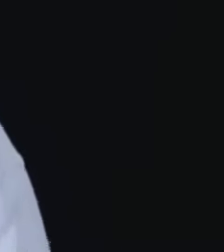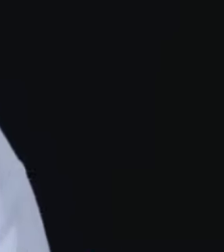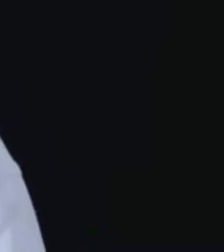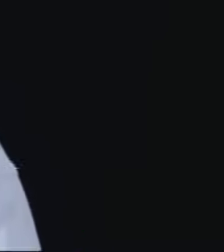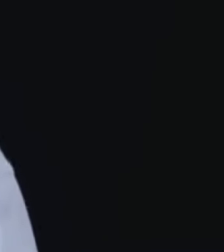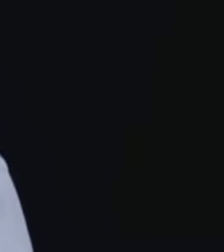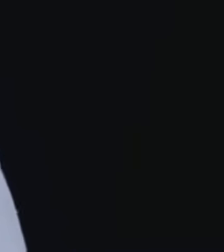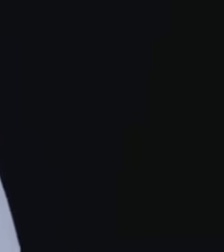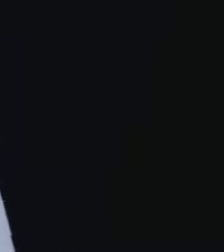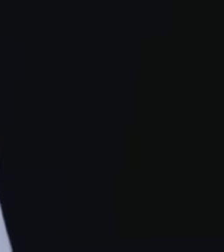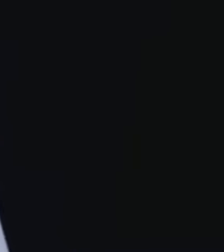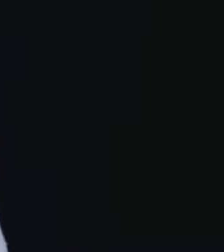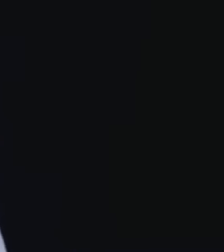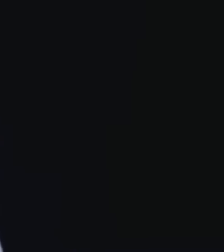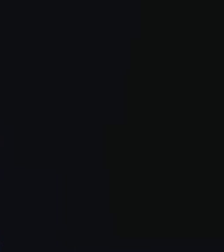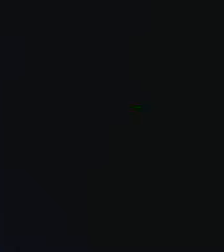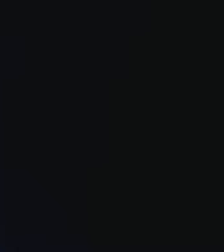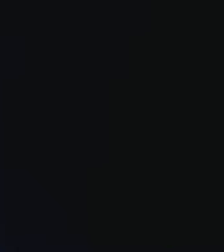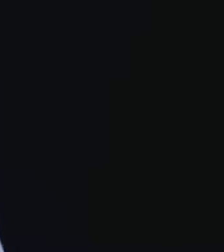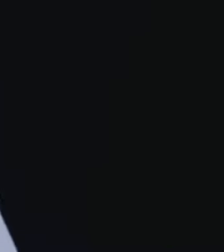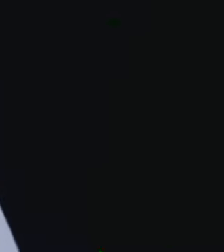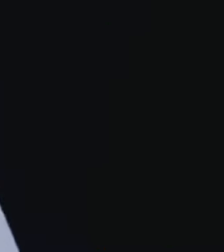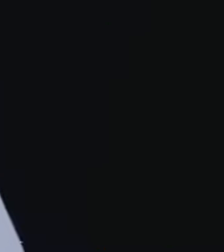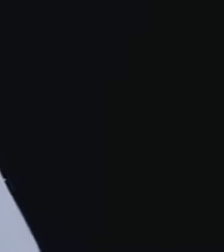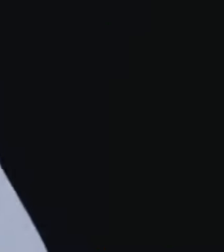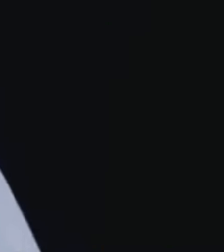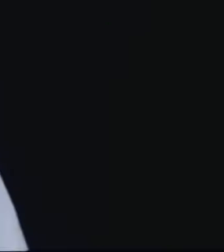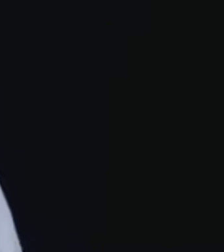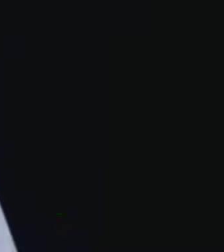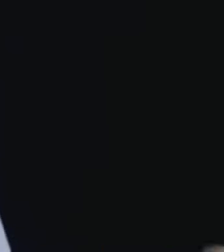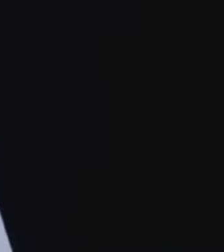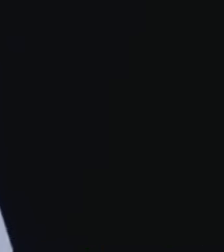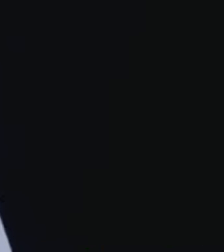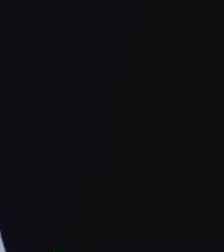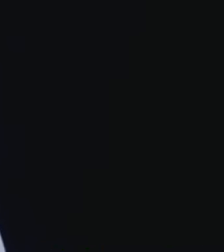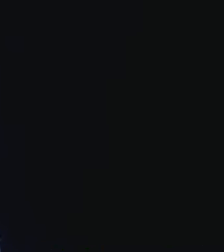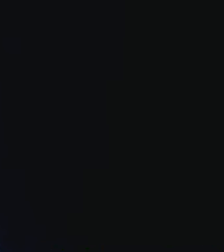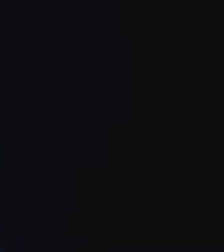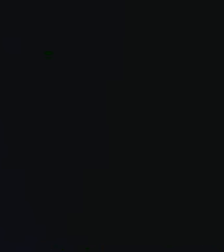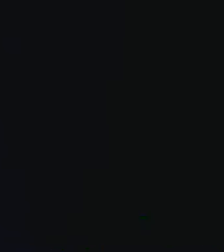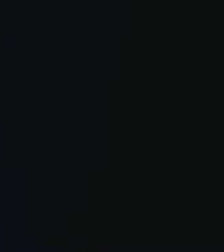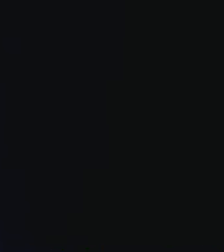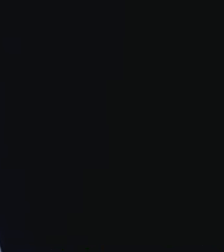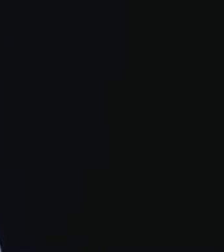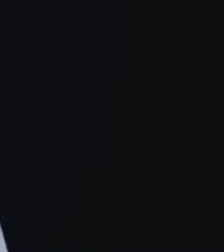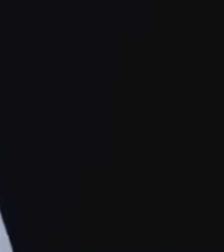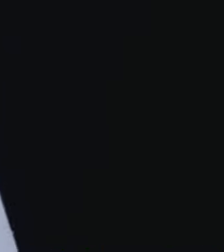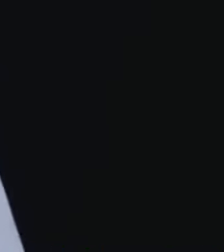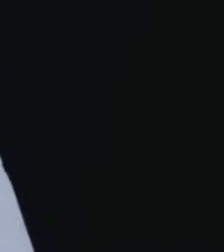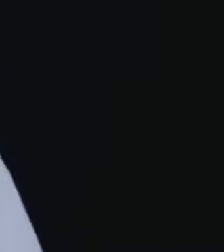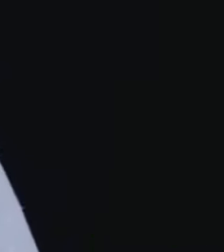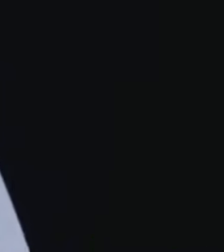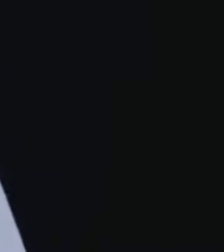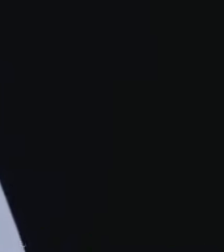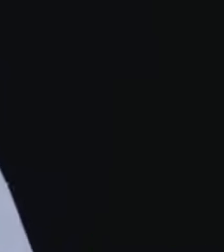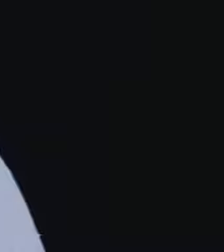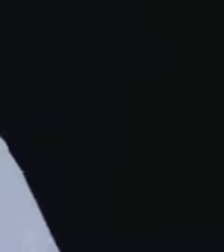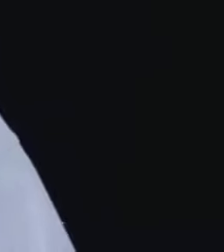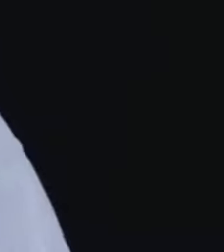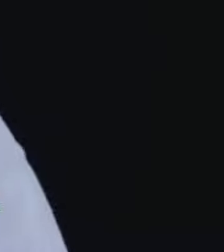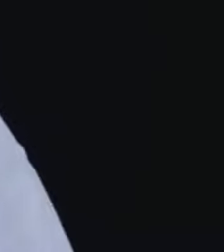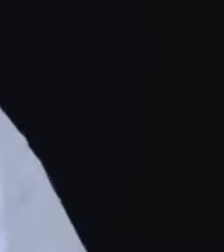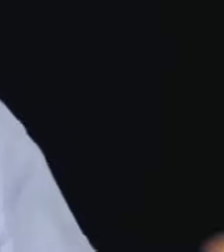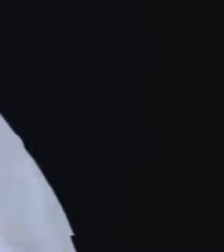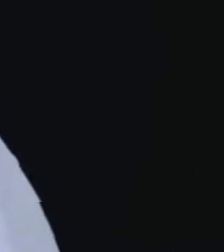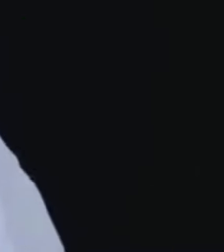inteligência mediana do povo em decifrar a vossa incorrigível intrujice. O mesmo povo